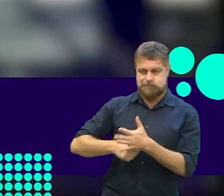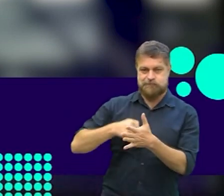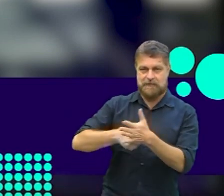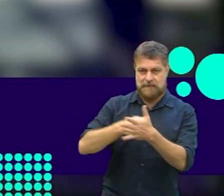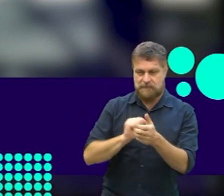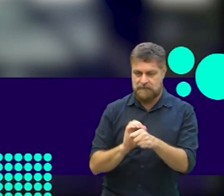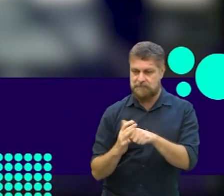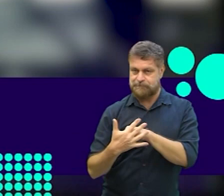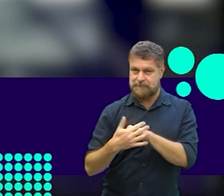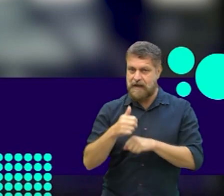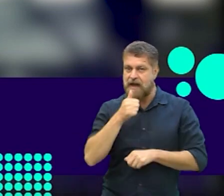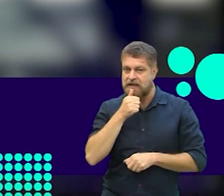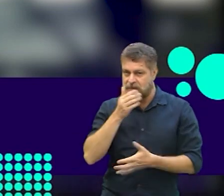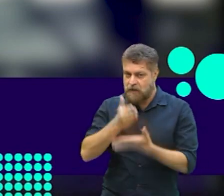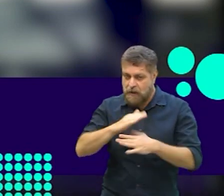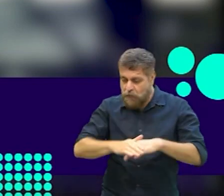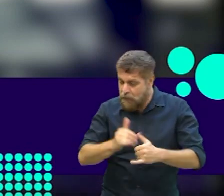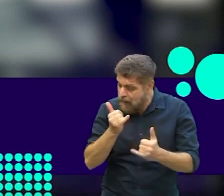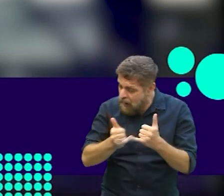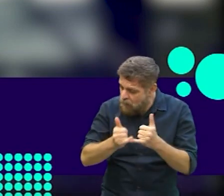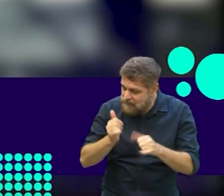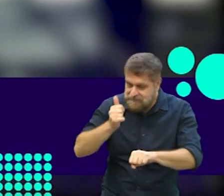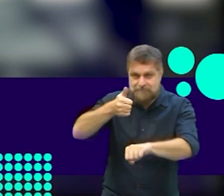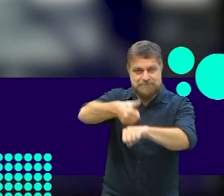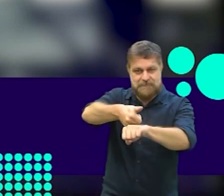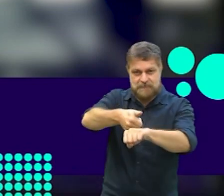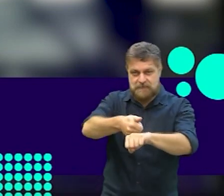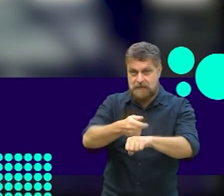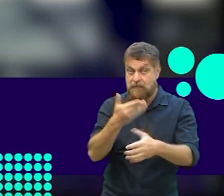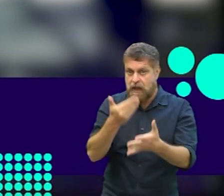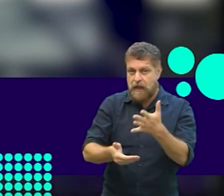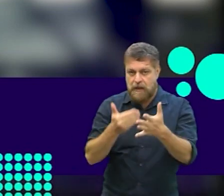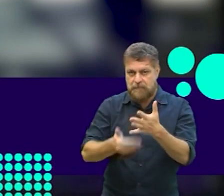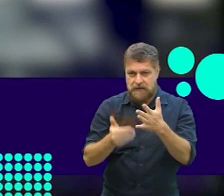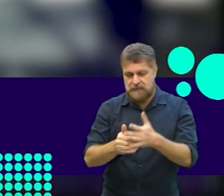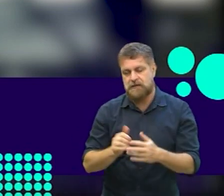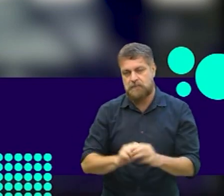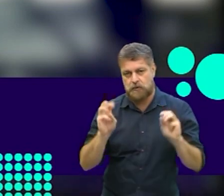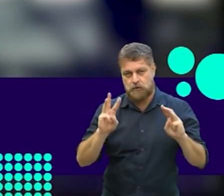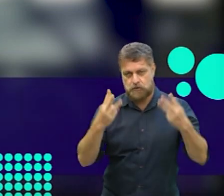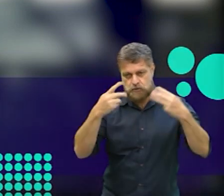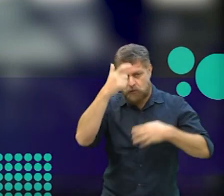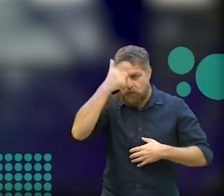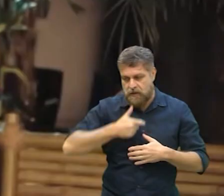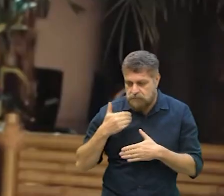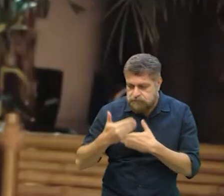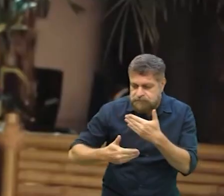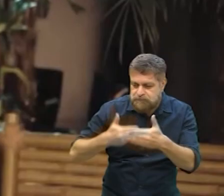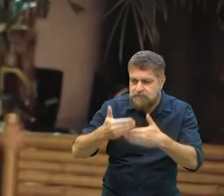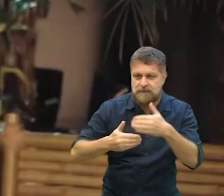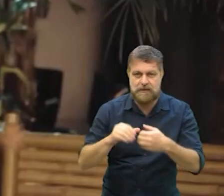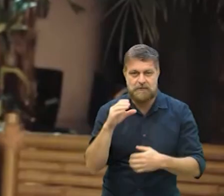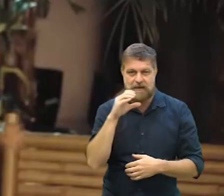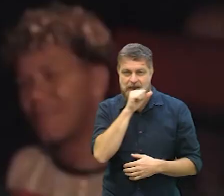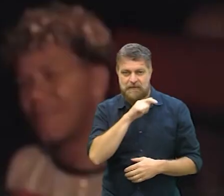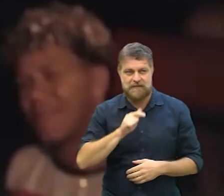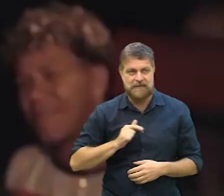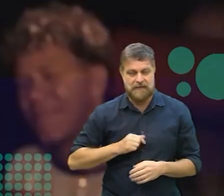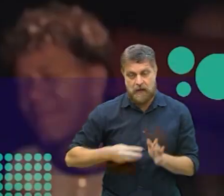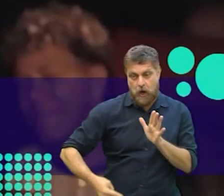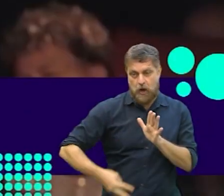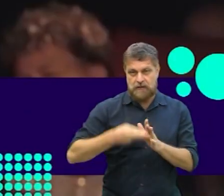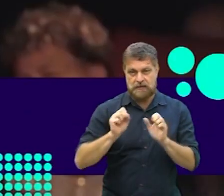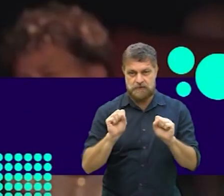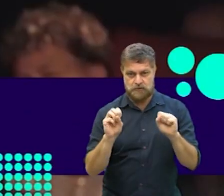Desde que começou. Ainda não acabou, mas está perto de acabar. Você não pode perder o show 3, 2, 1, voltando de levinho. Domingo tem terceiro